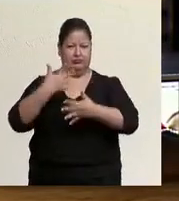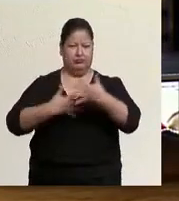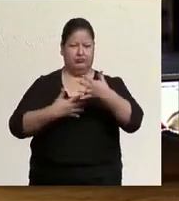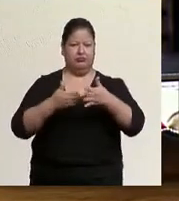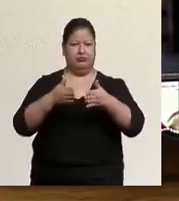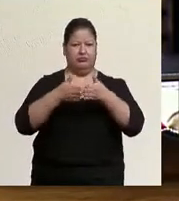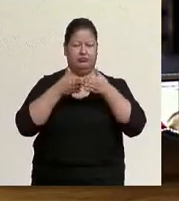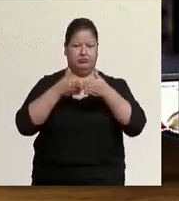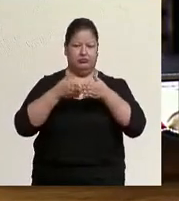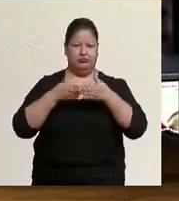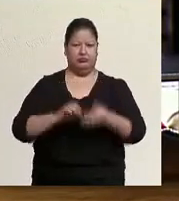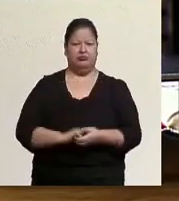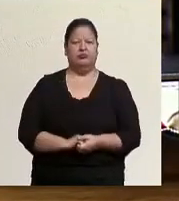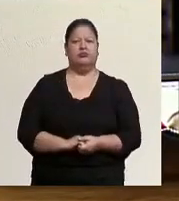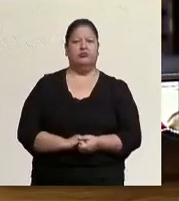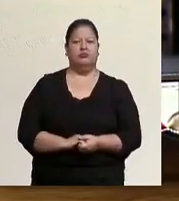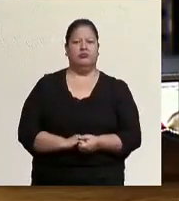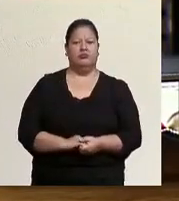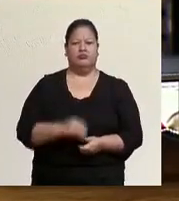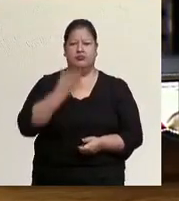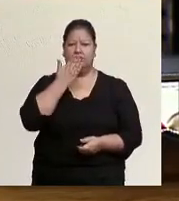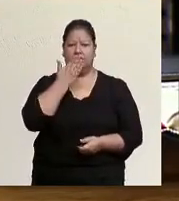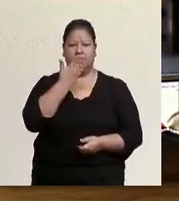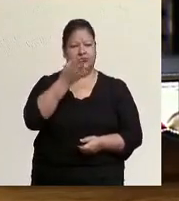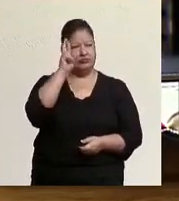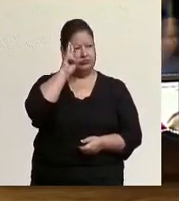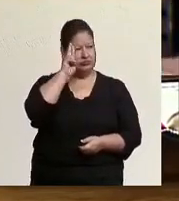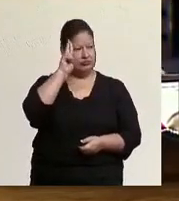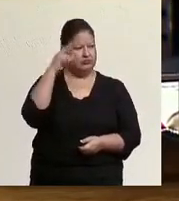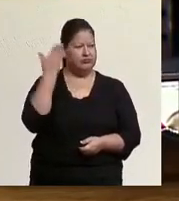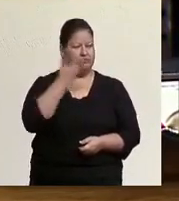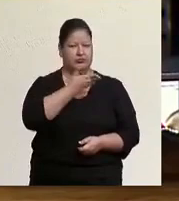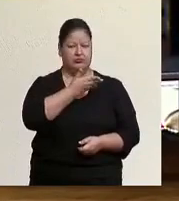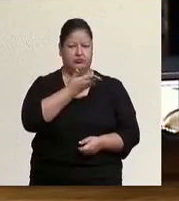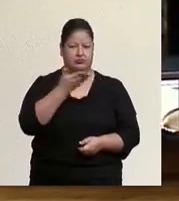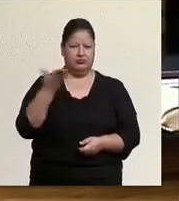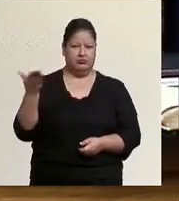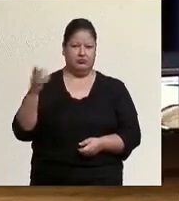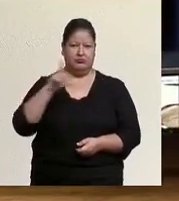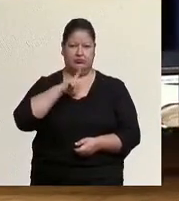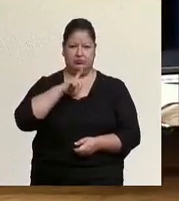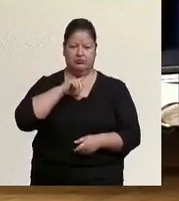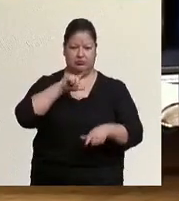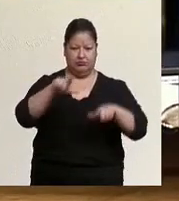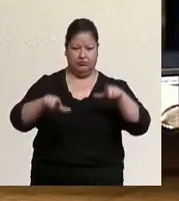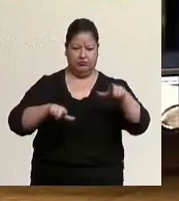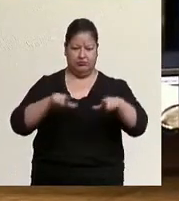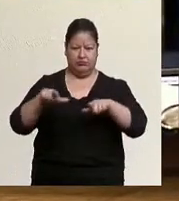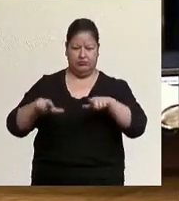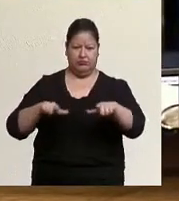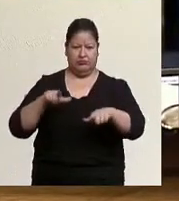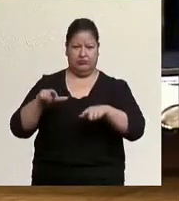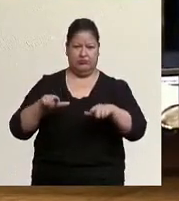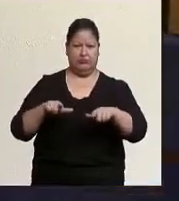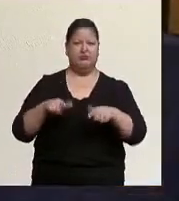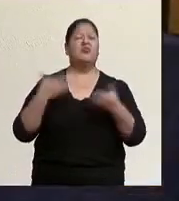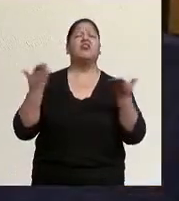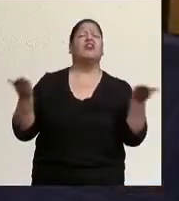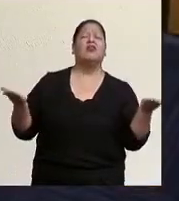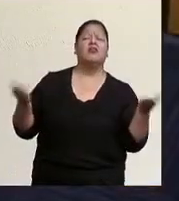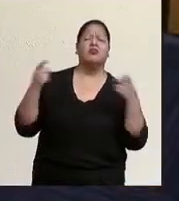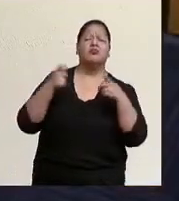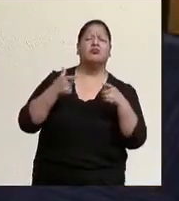Excelência, você já. Peço a Vossa Excelência que a gente está no trabalho. Peço ao senhor que tenha.